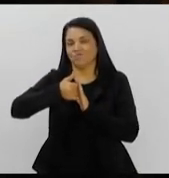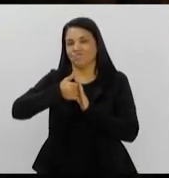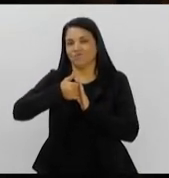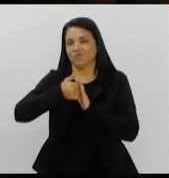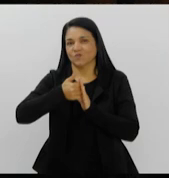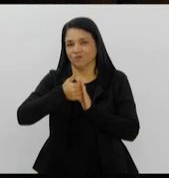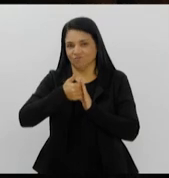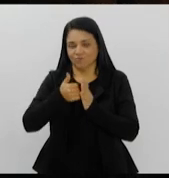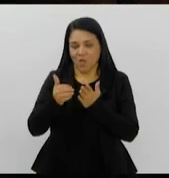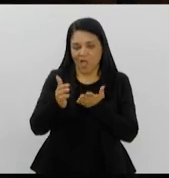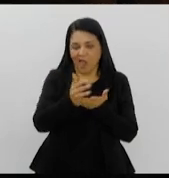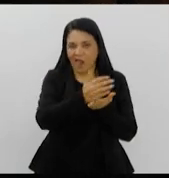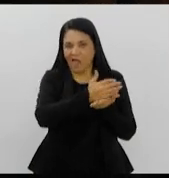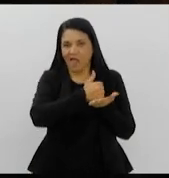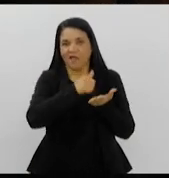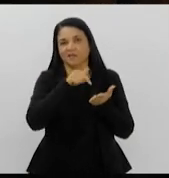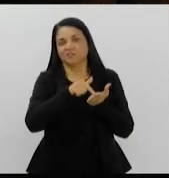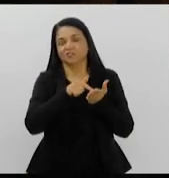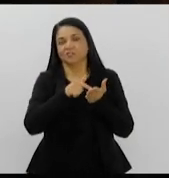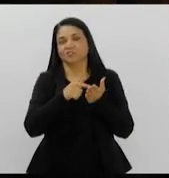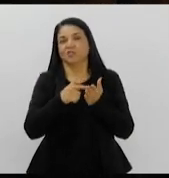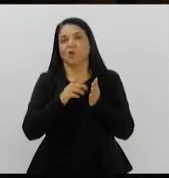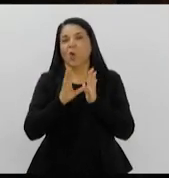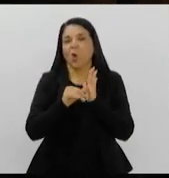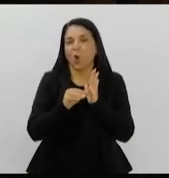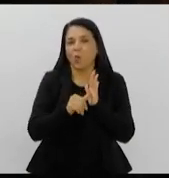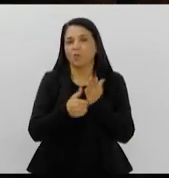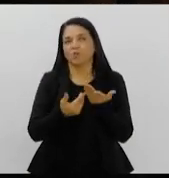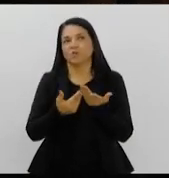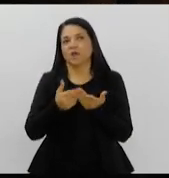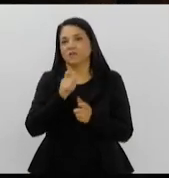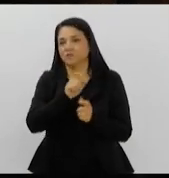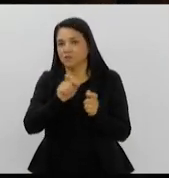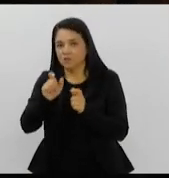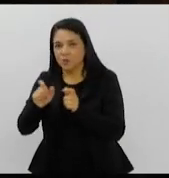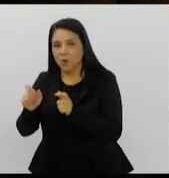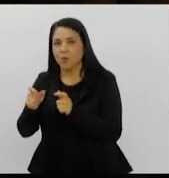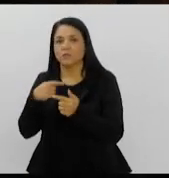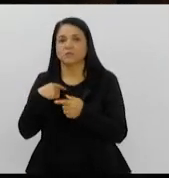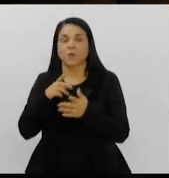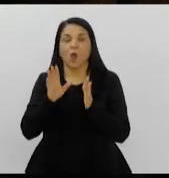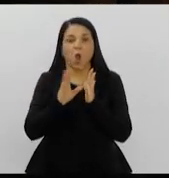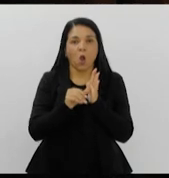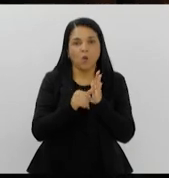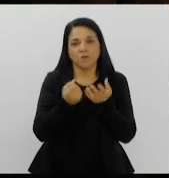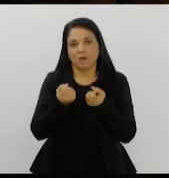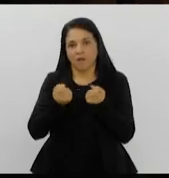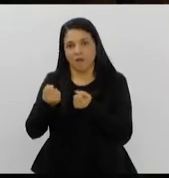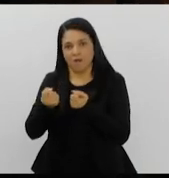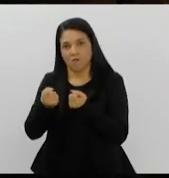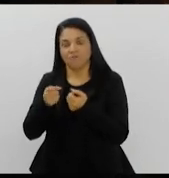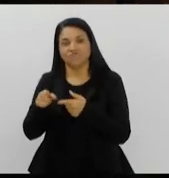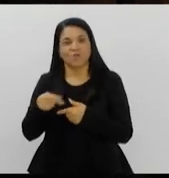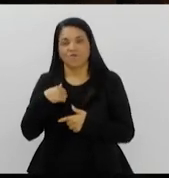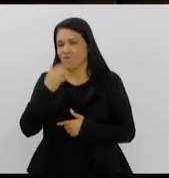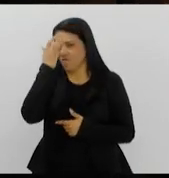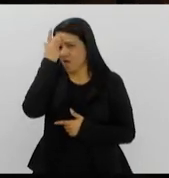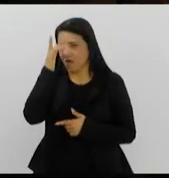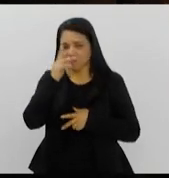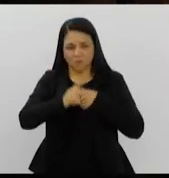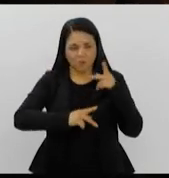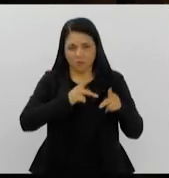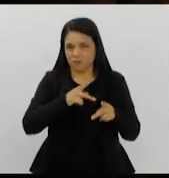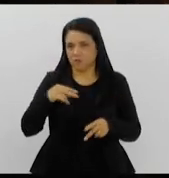roubos ao pedestre, a veículos. Então, assim, não tem sido fácil a vida do iguaçuano.